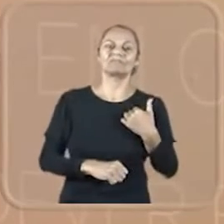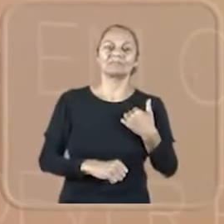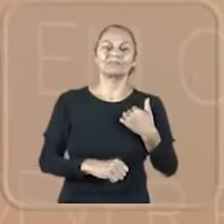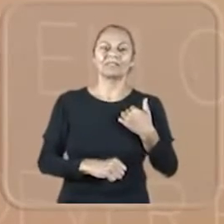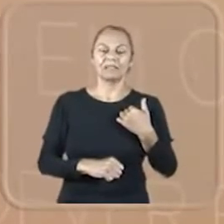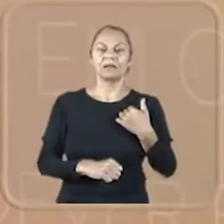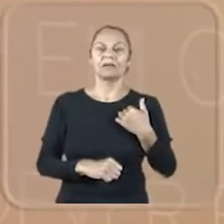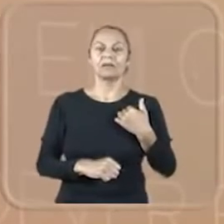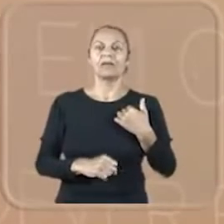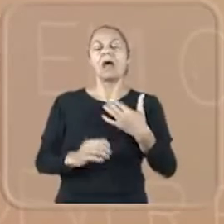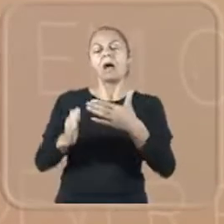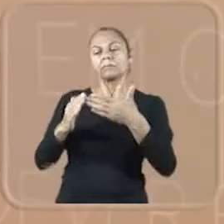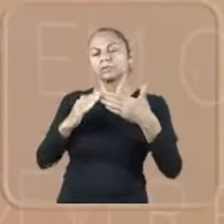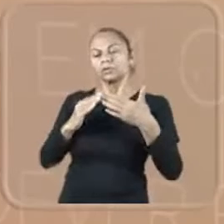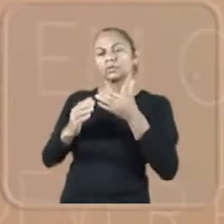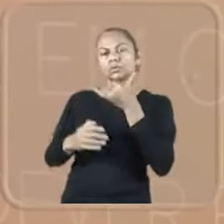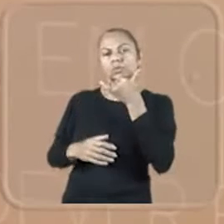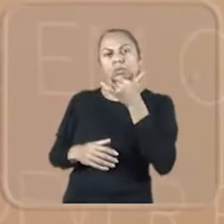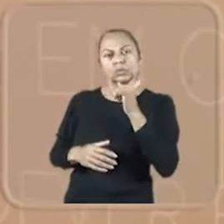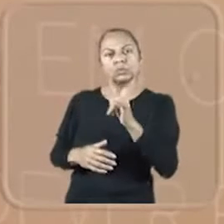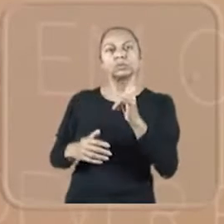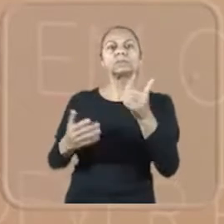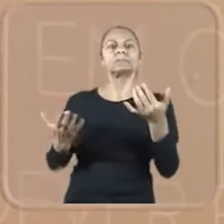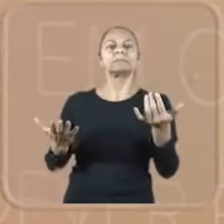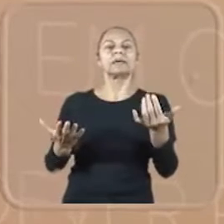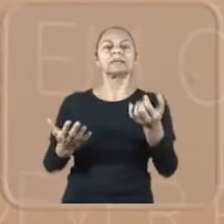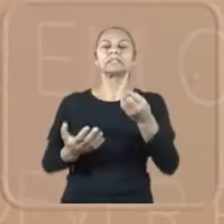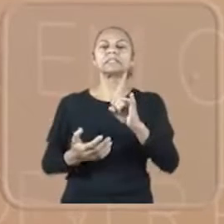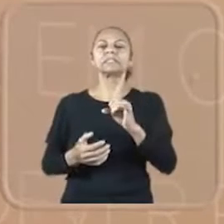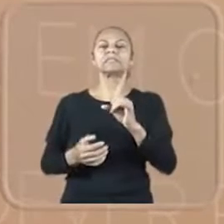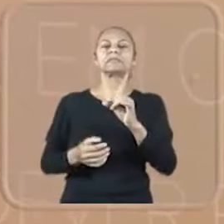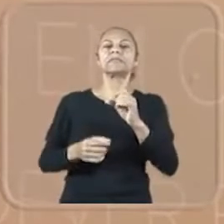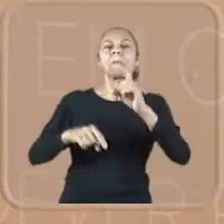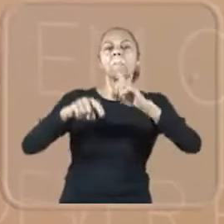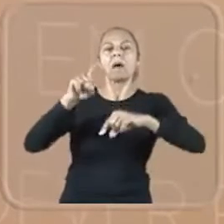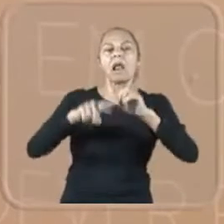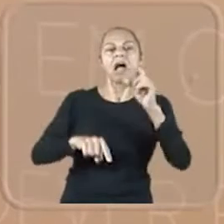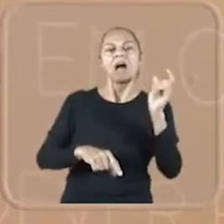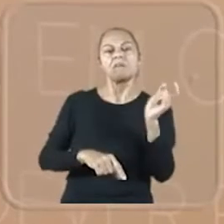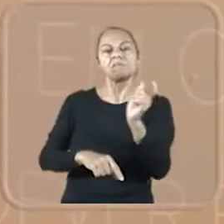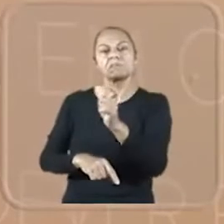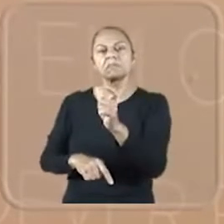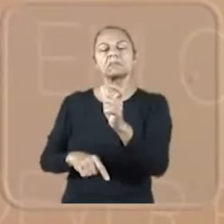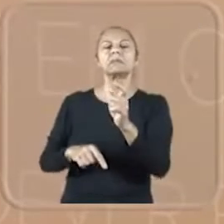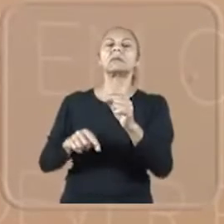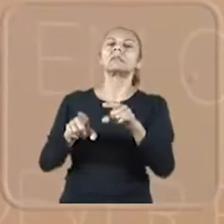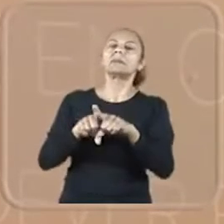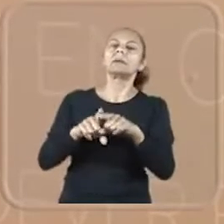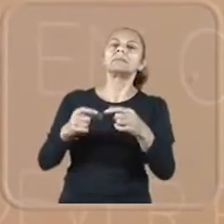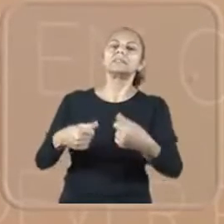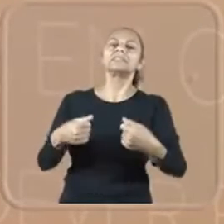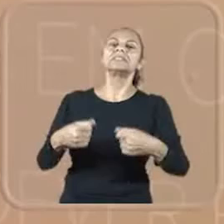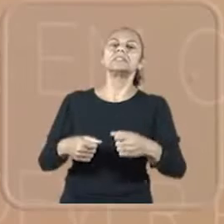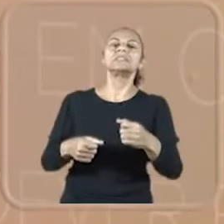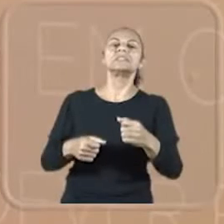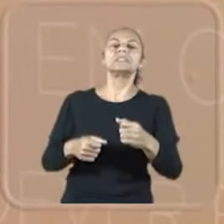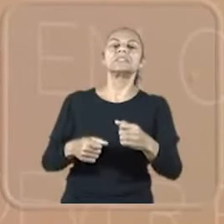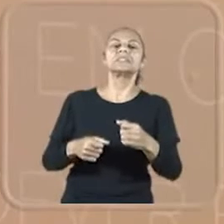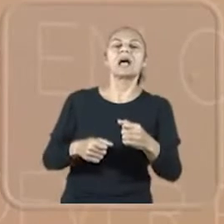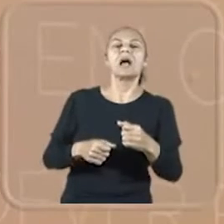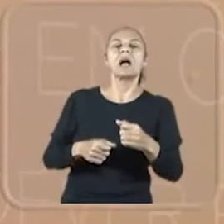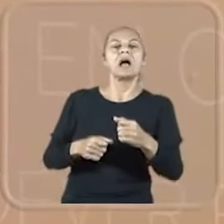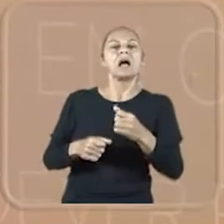forma reparar o dano. Nem que seja um pedido de desculpa, se o dano foi um xingamento, uma coisa assim. Então é um